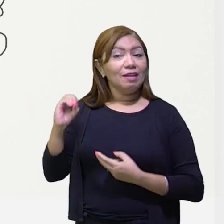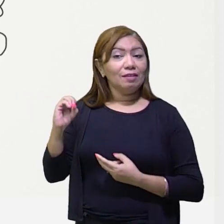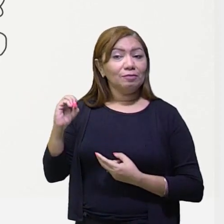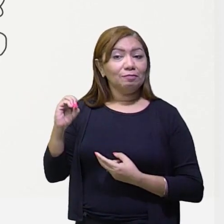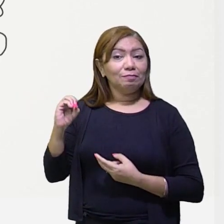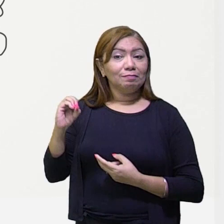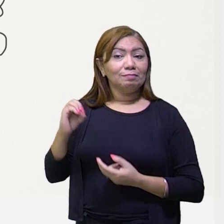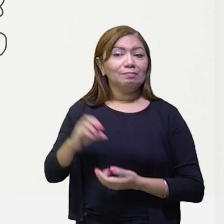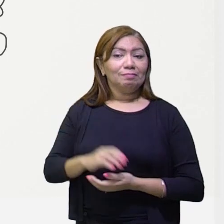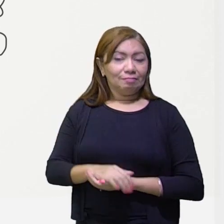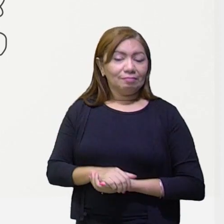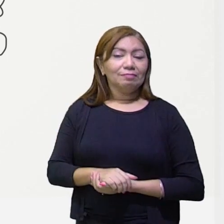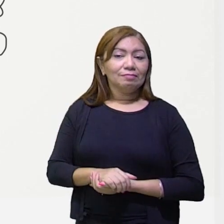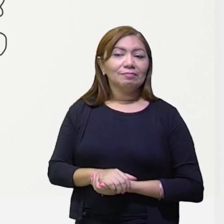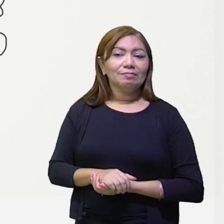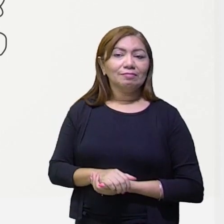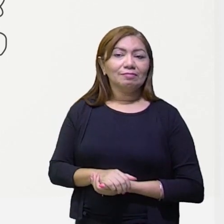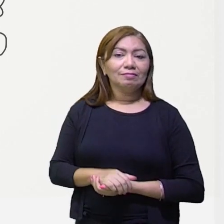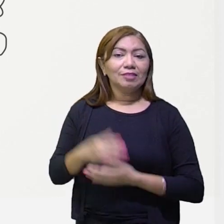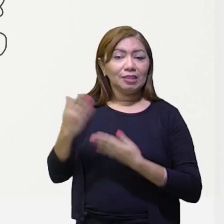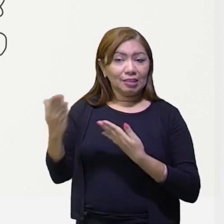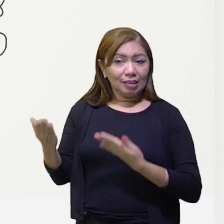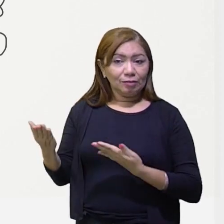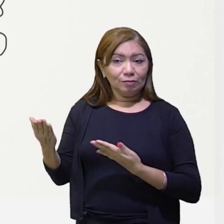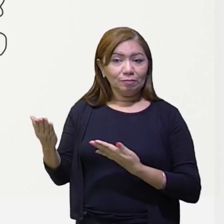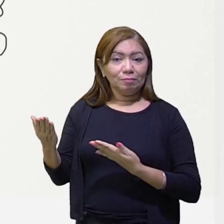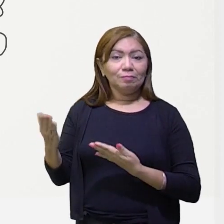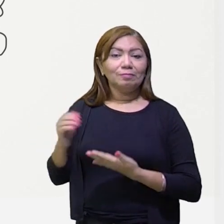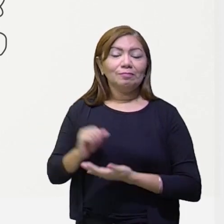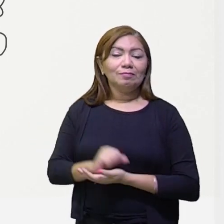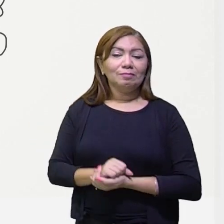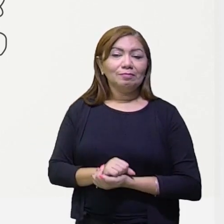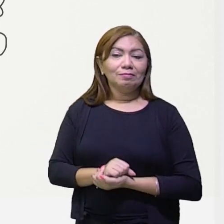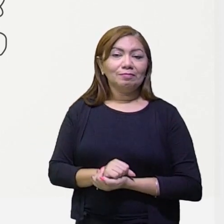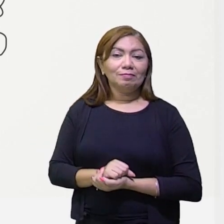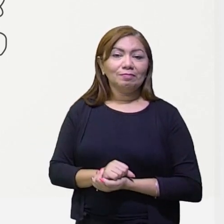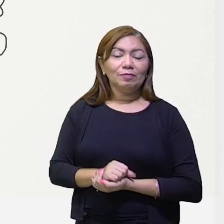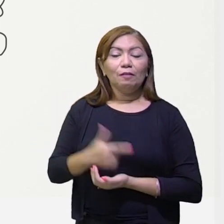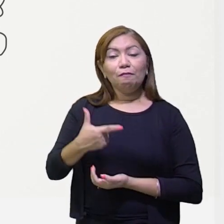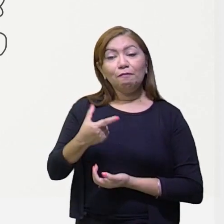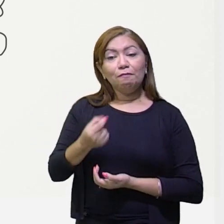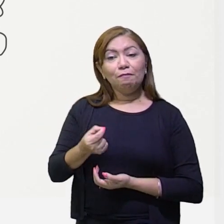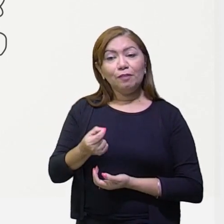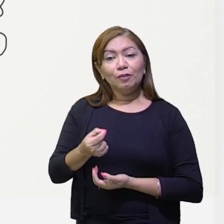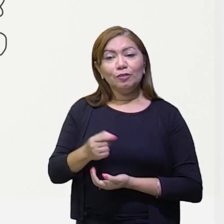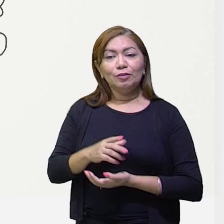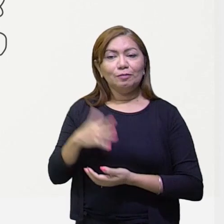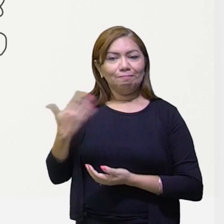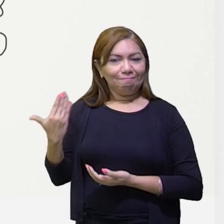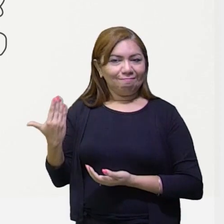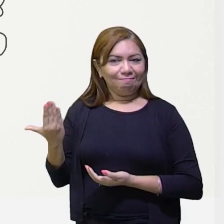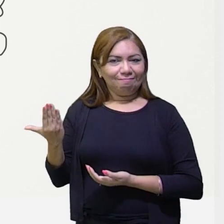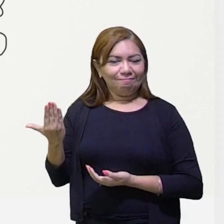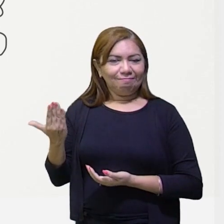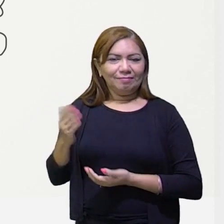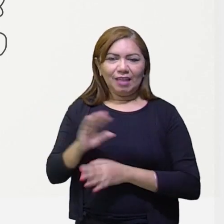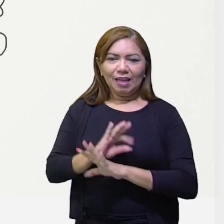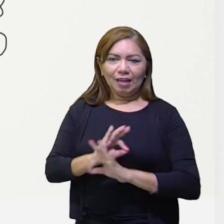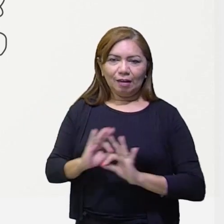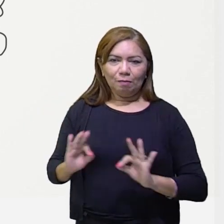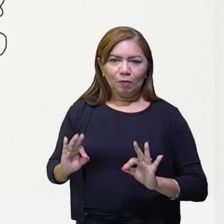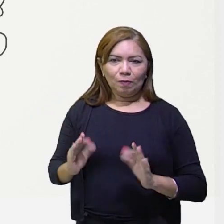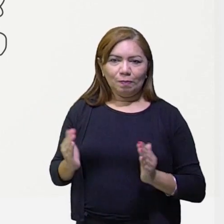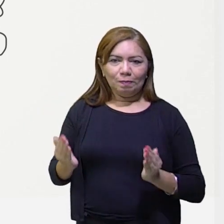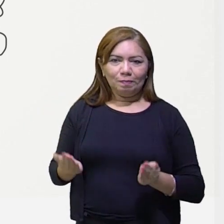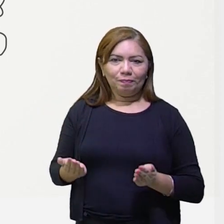correto? Muito bem, então vai ser o que aqui? 0, correto? E a conta encerra.